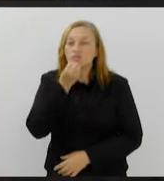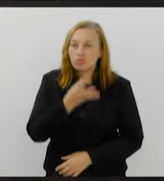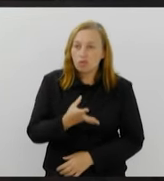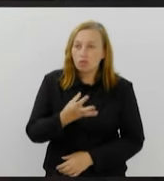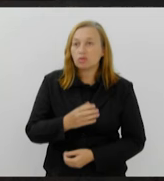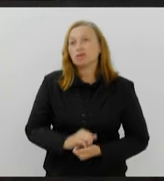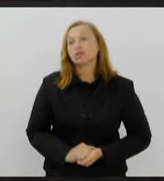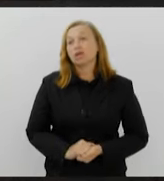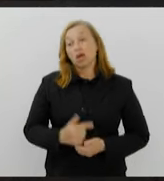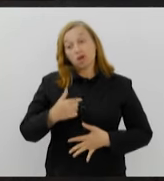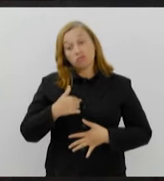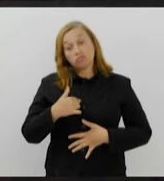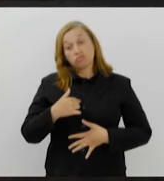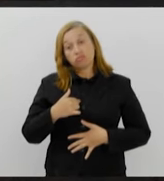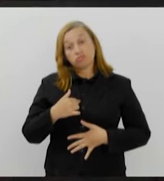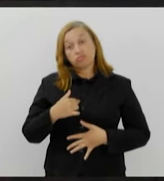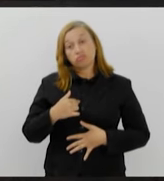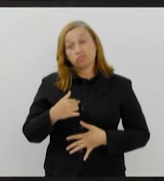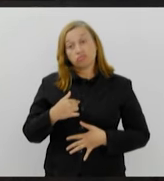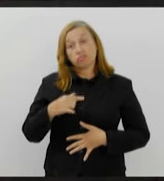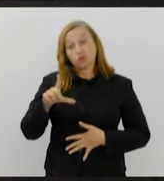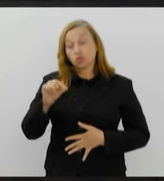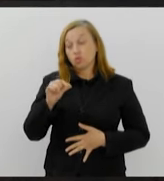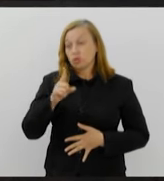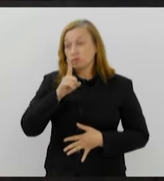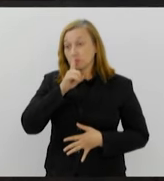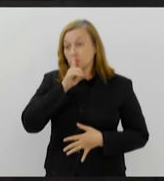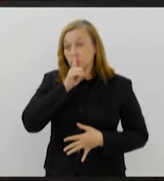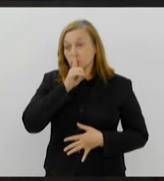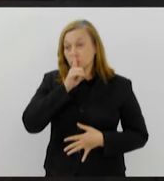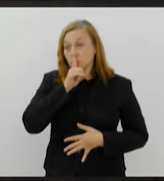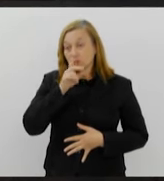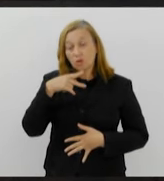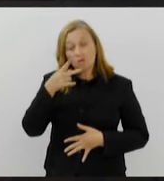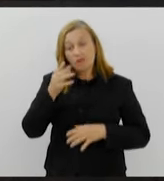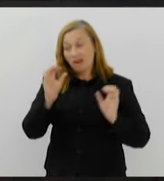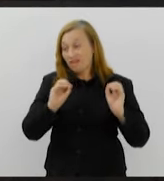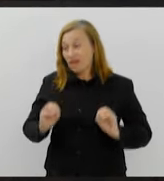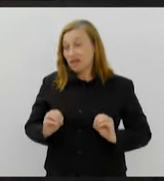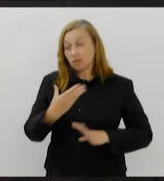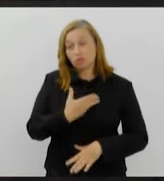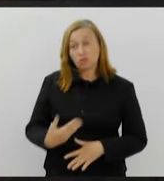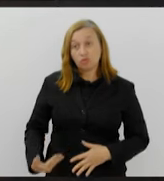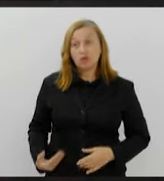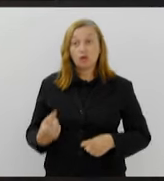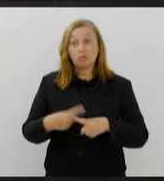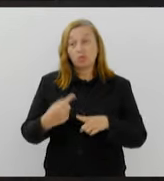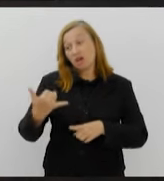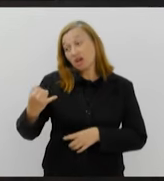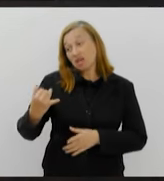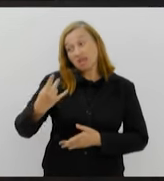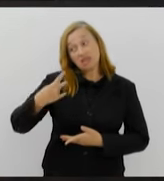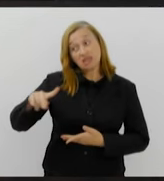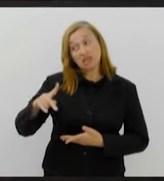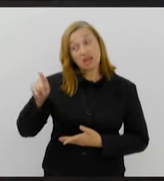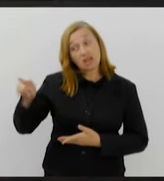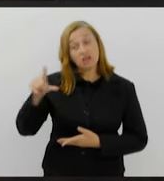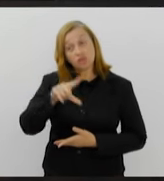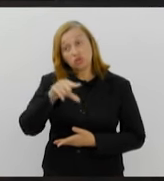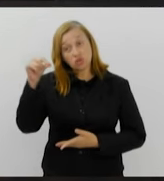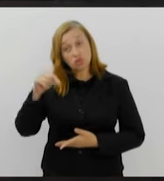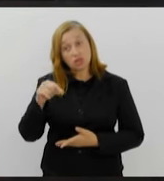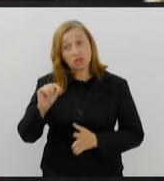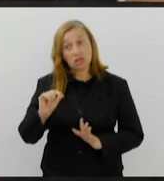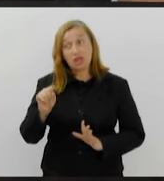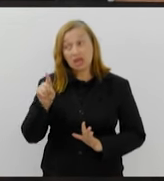Prefiro não adentrar a posturas do governador porque a caneta é dele ele foi eleito para isso ele tem o direito de